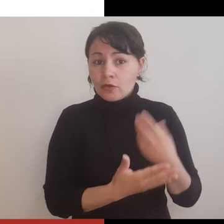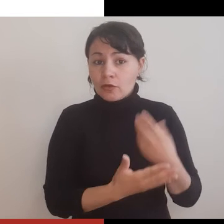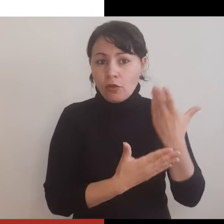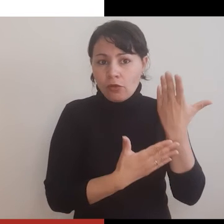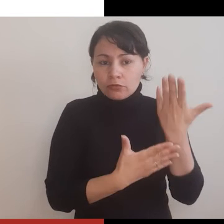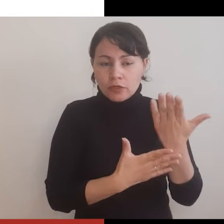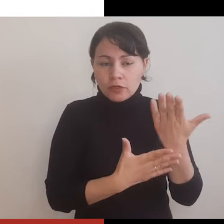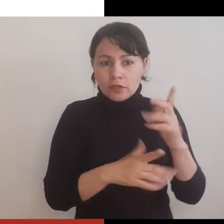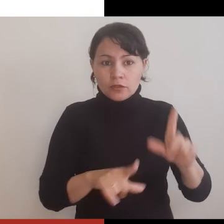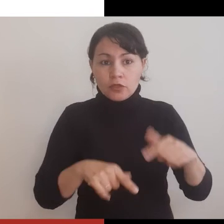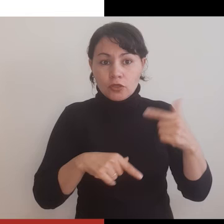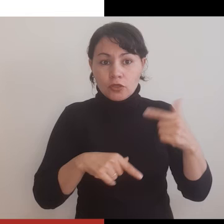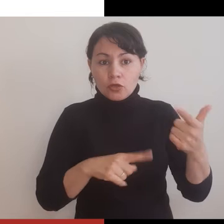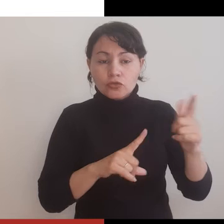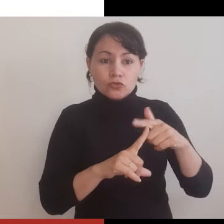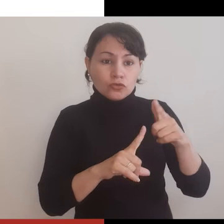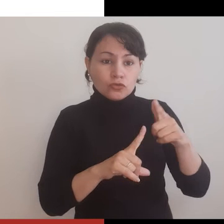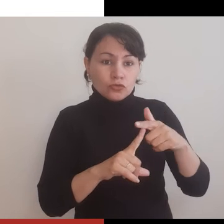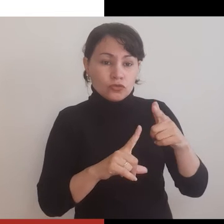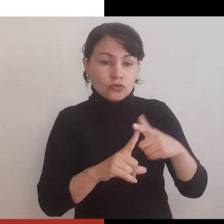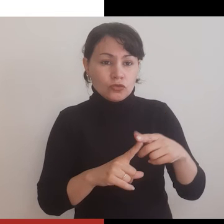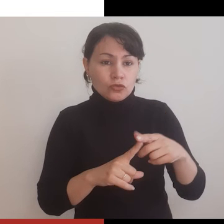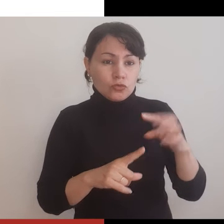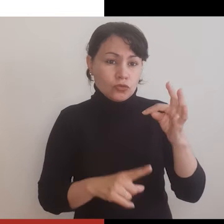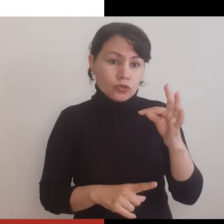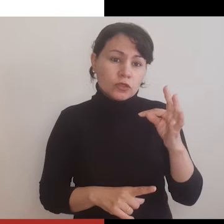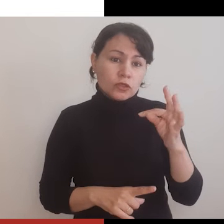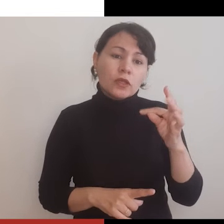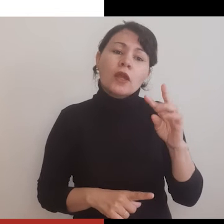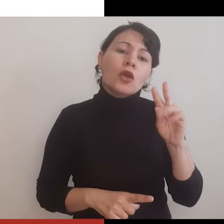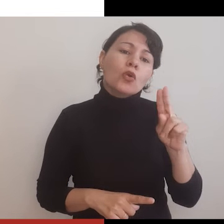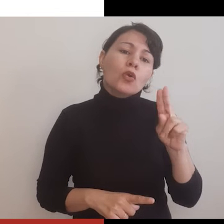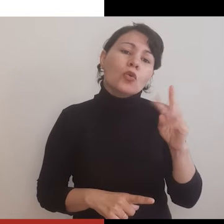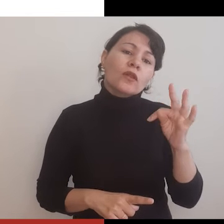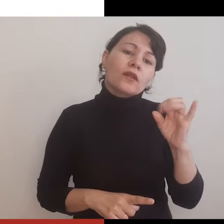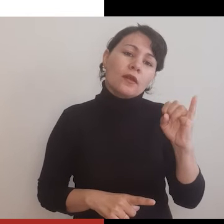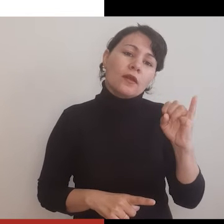tipos de terapia intensiva.